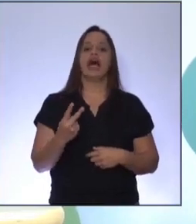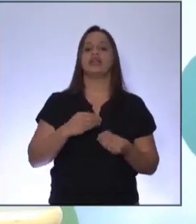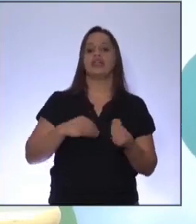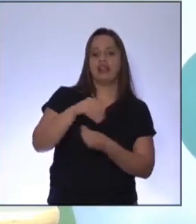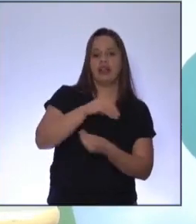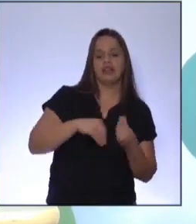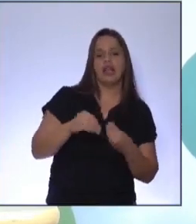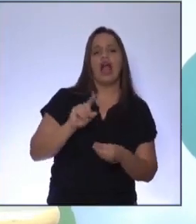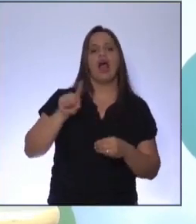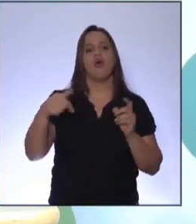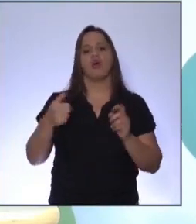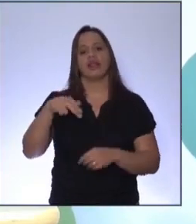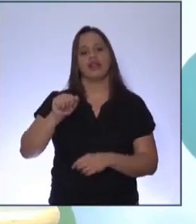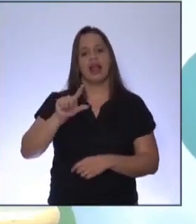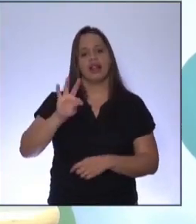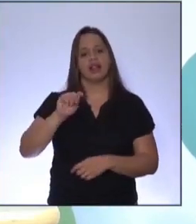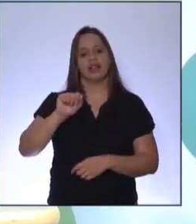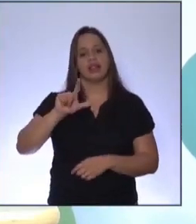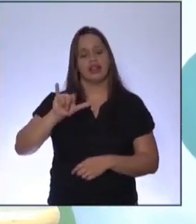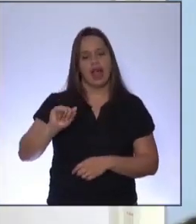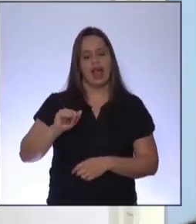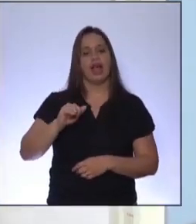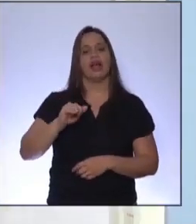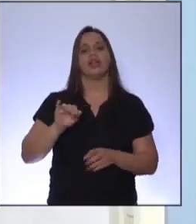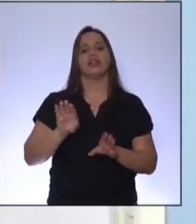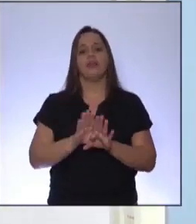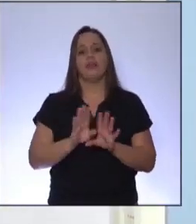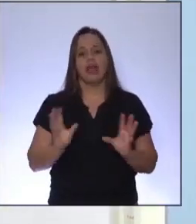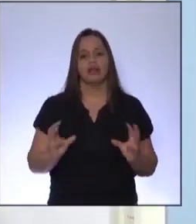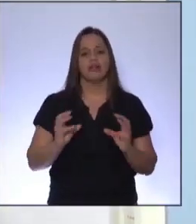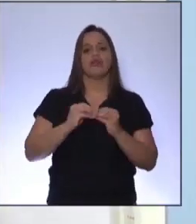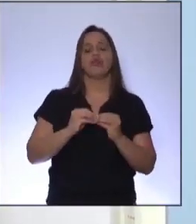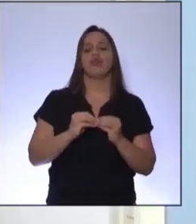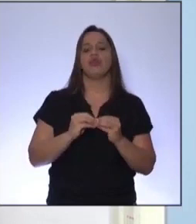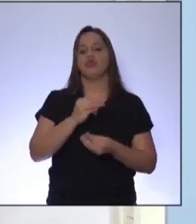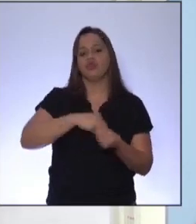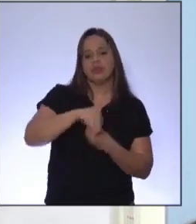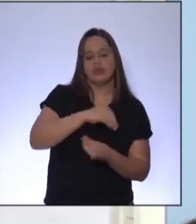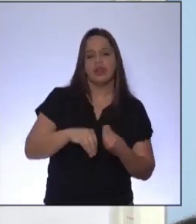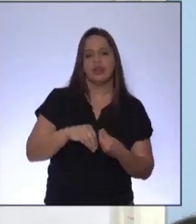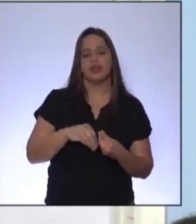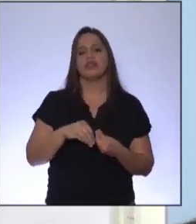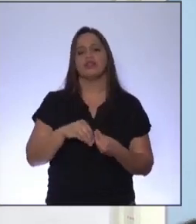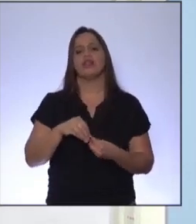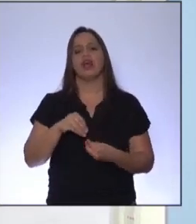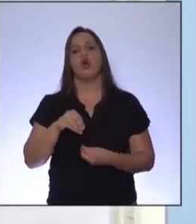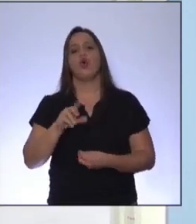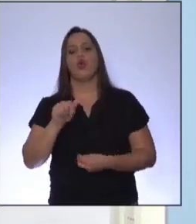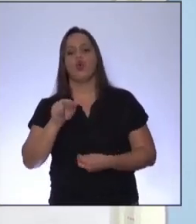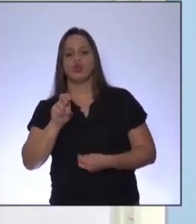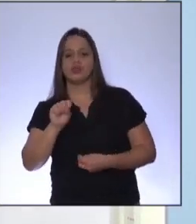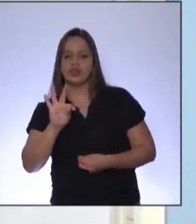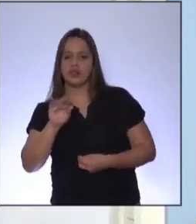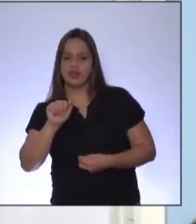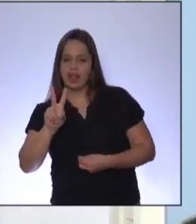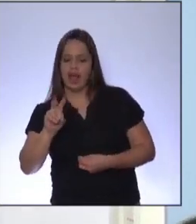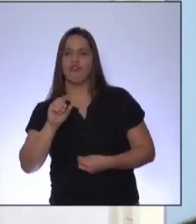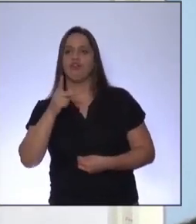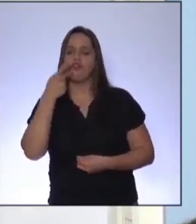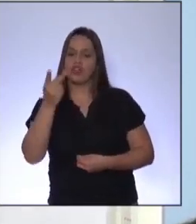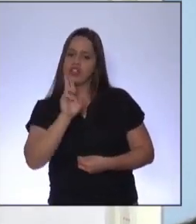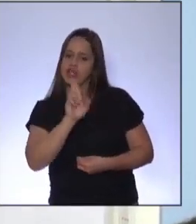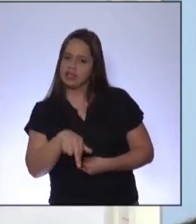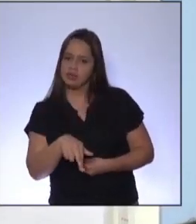reunir substâncias. O Gustavo colocou muitos materiais. Olha só, então tem